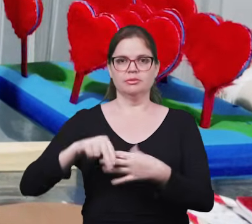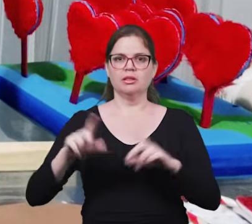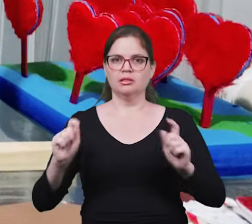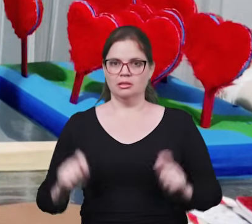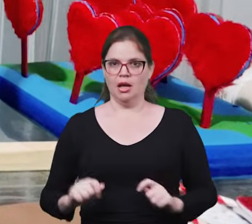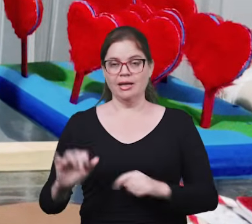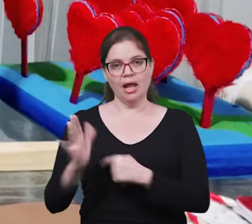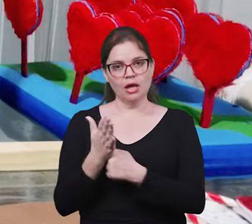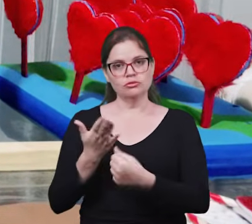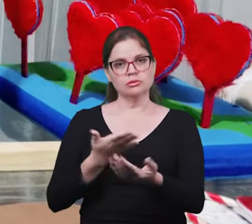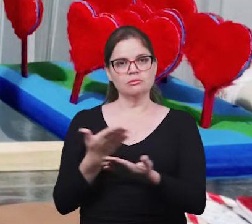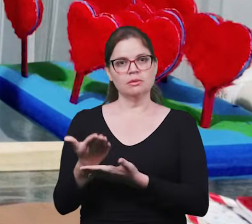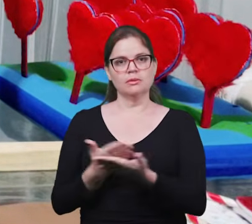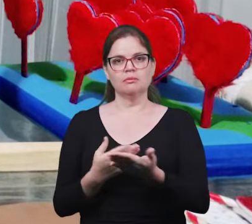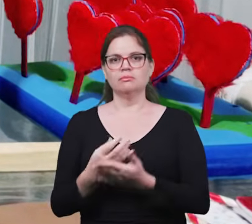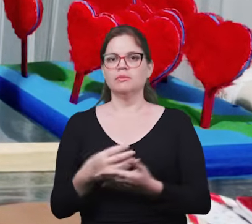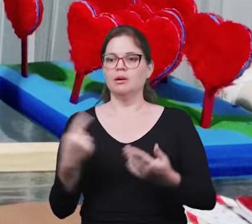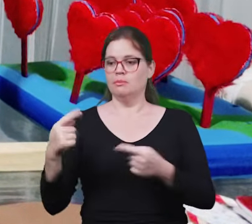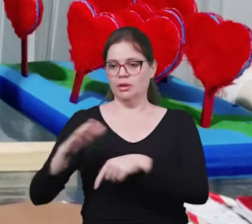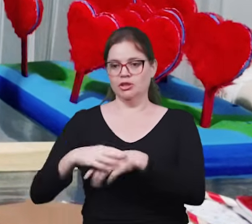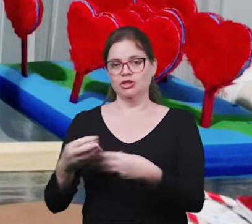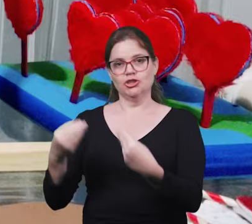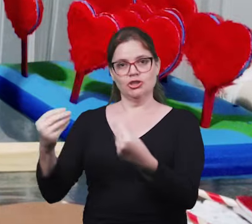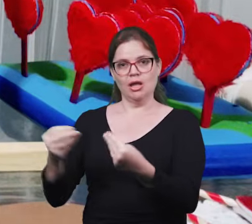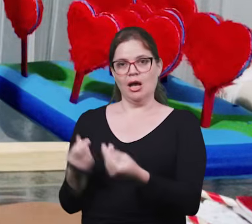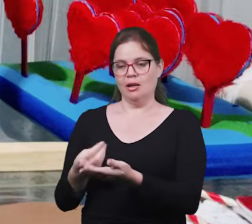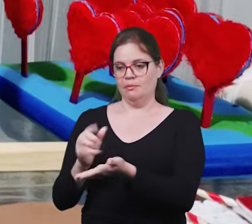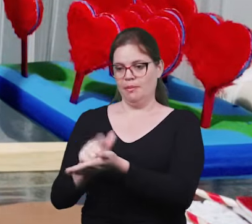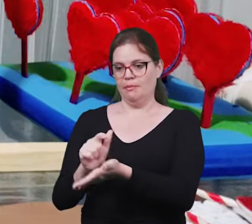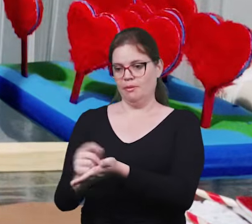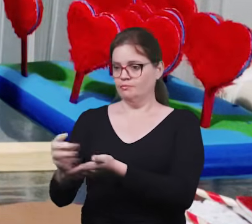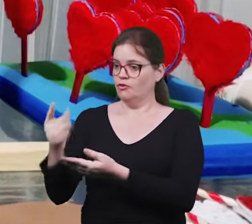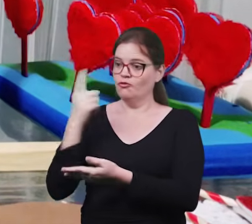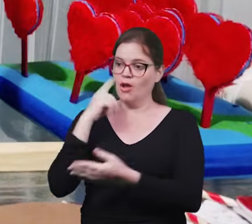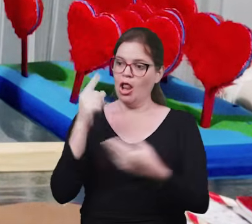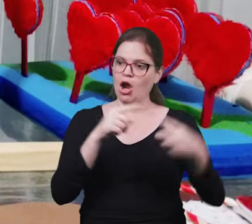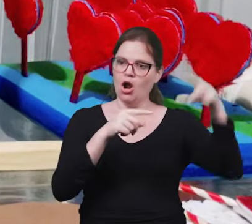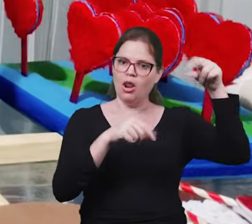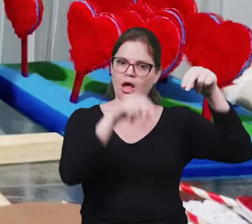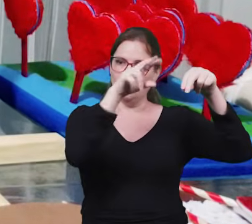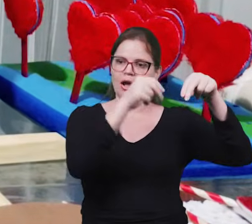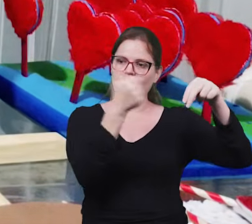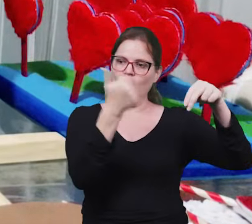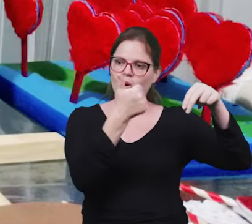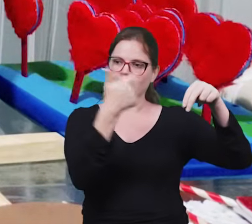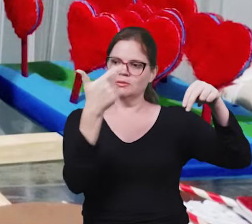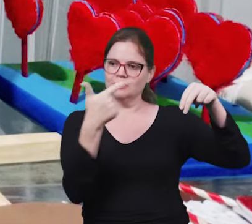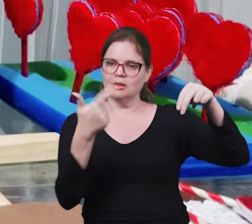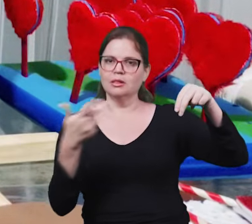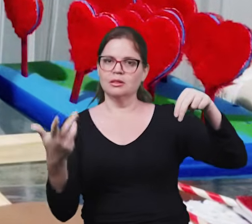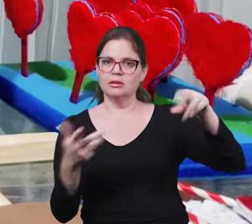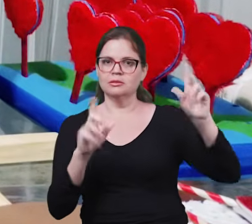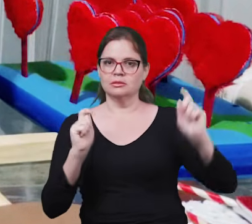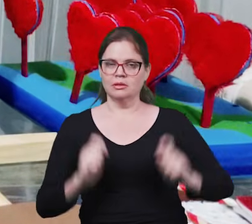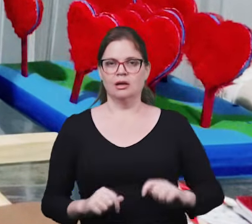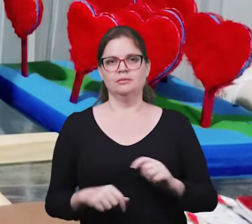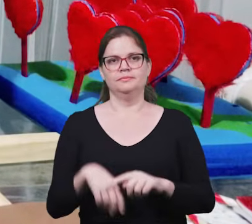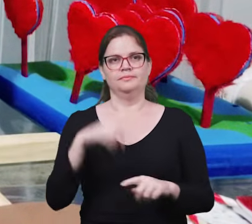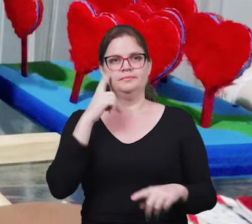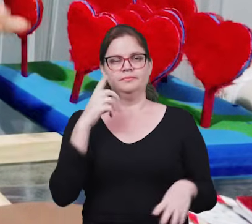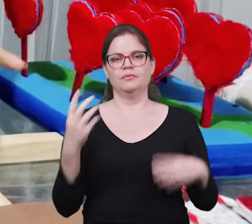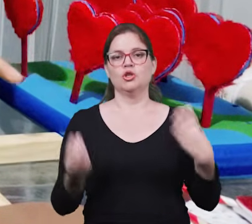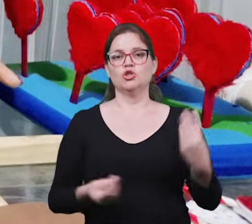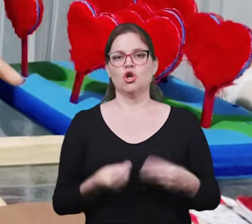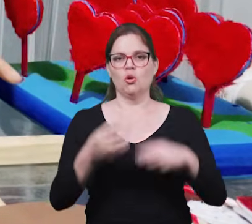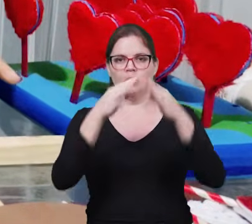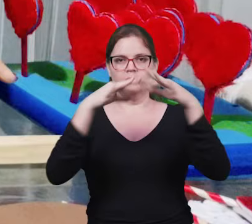conosco, nos ajudando com as plaquinhas, com os slides impressos. Vou mostrar para os irmãos como a gente pode trabalhar com esse